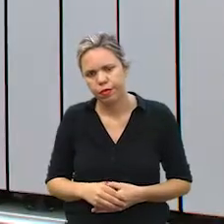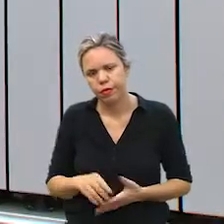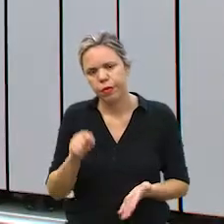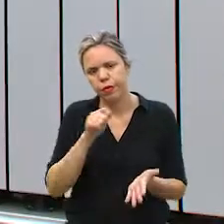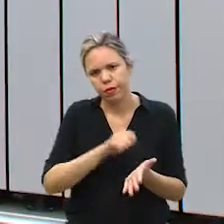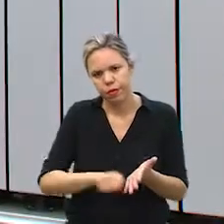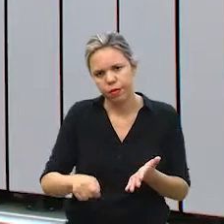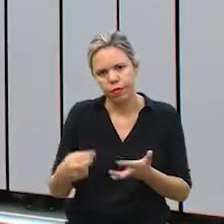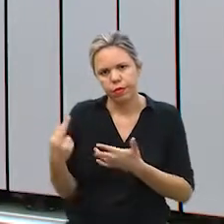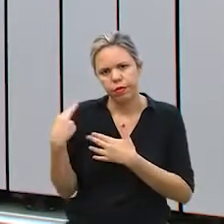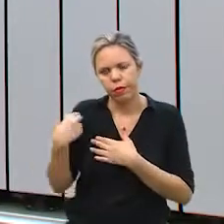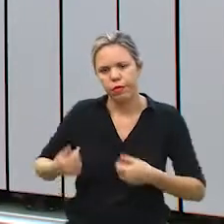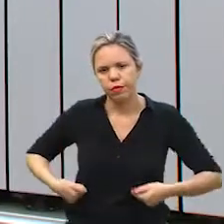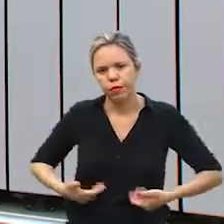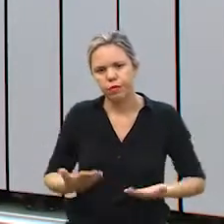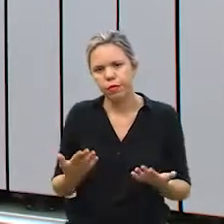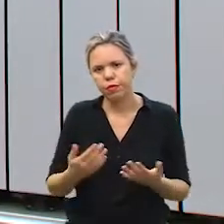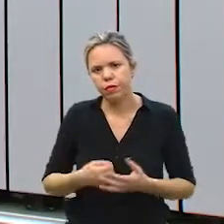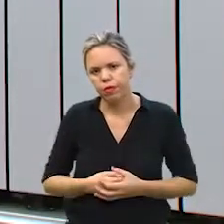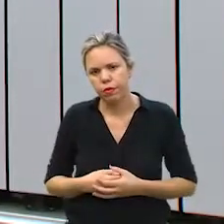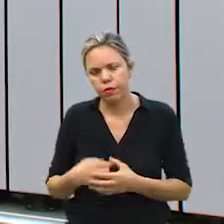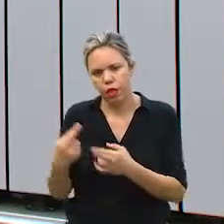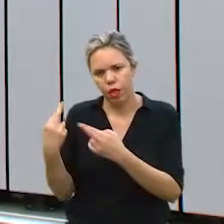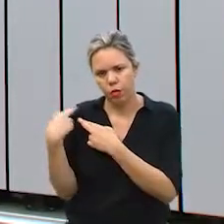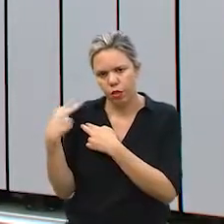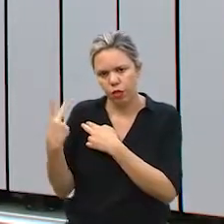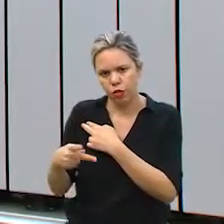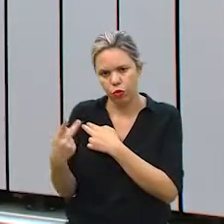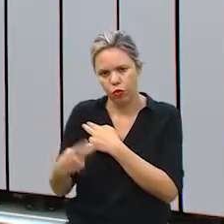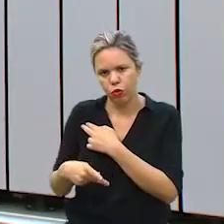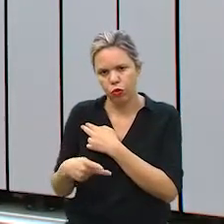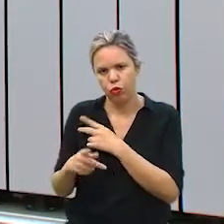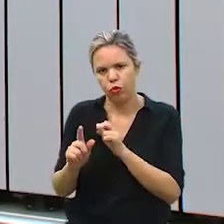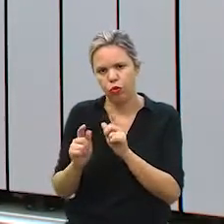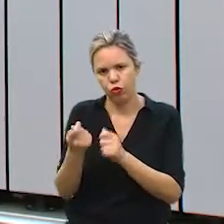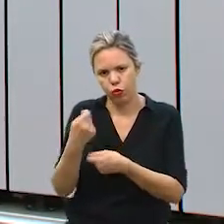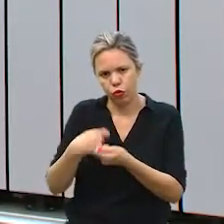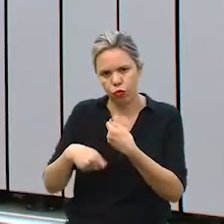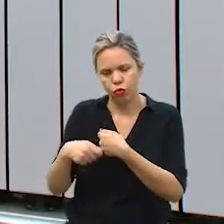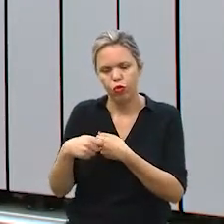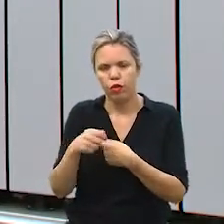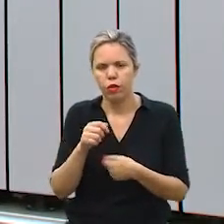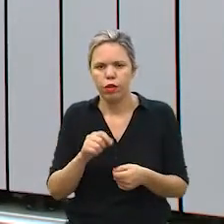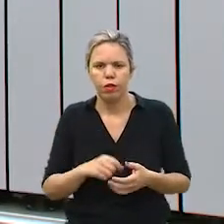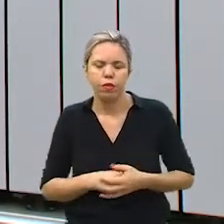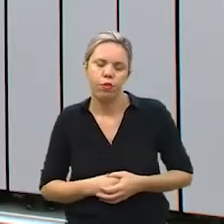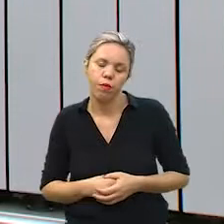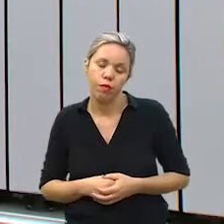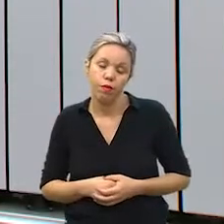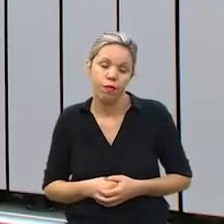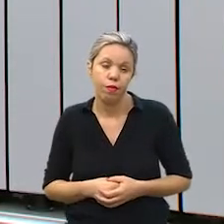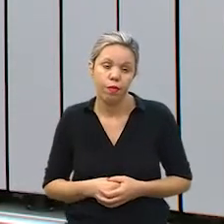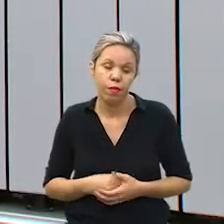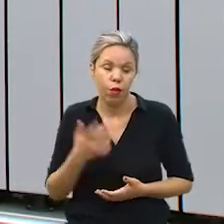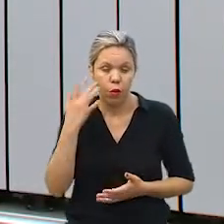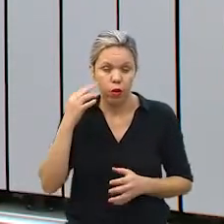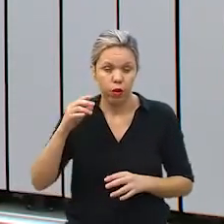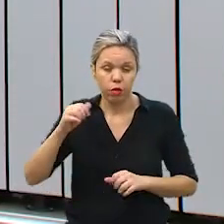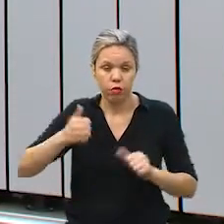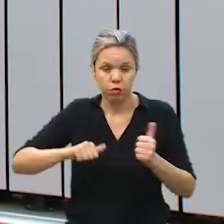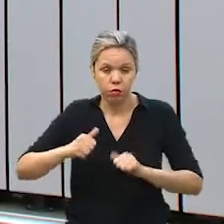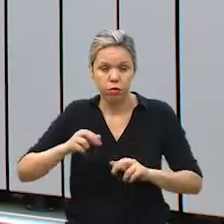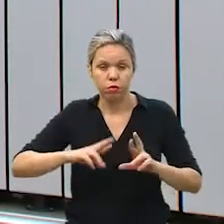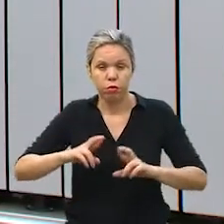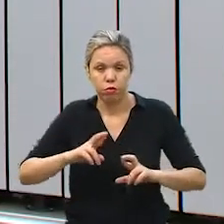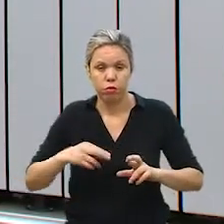assinando, gastando e assinando ali a responsabilidade, e como gestor, você é o responsável. Eu acho que é uma fiscalização. E